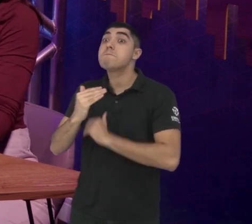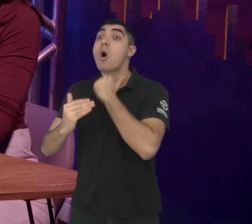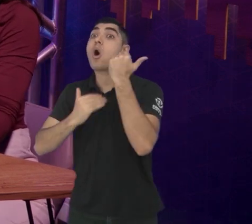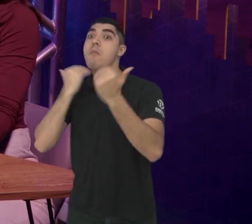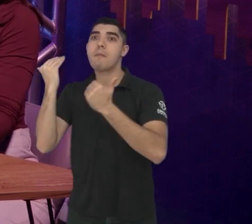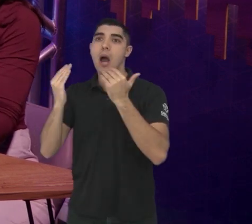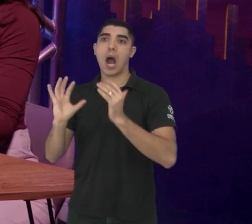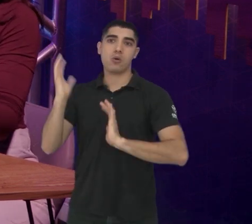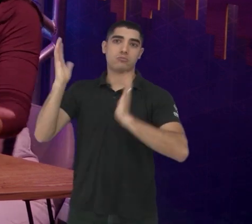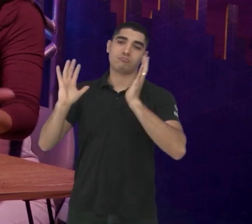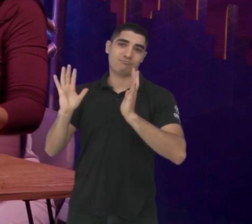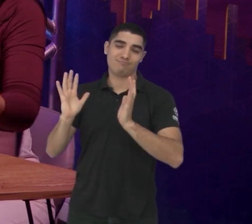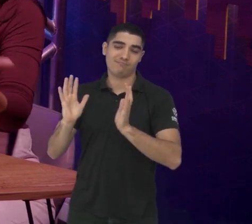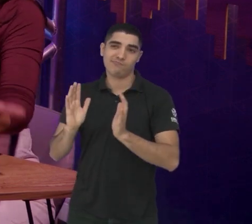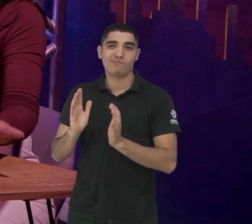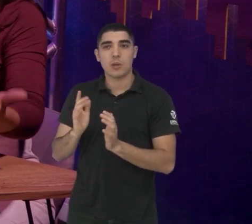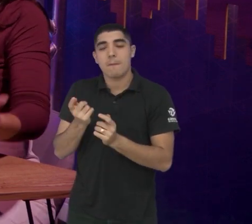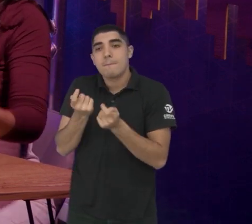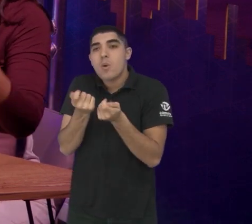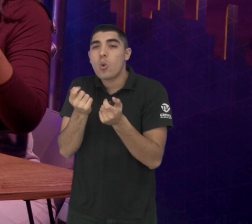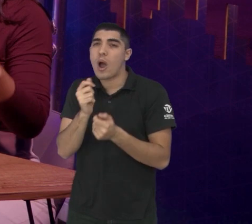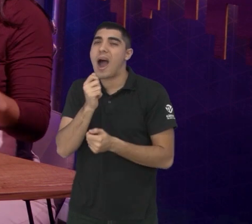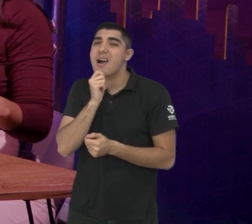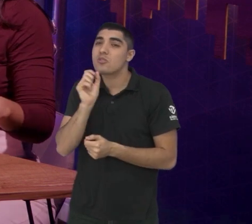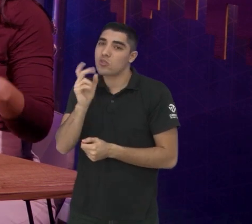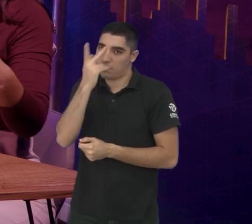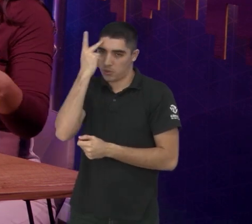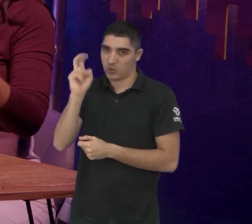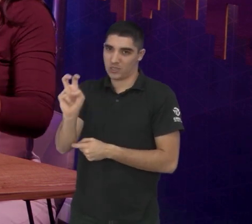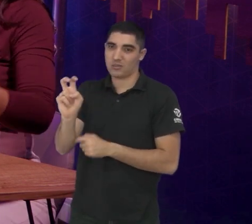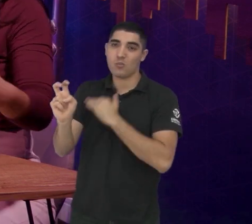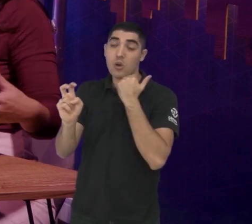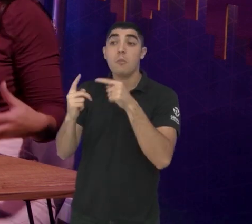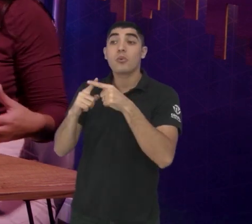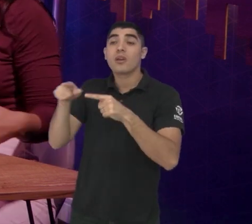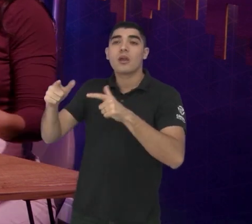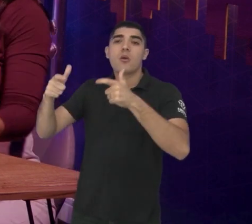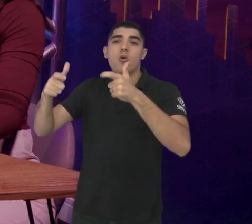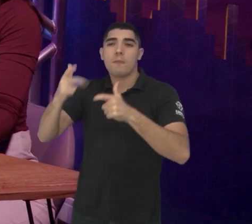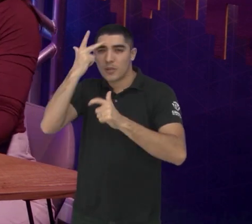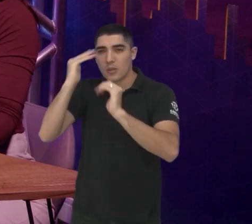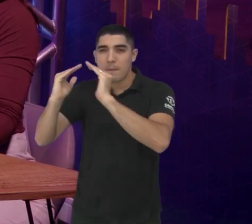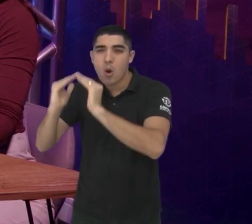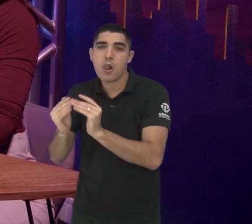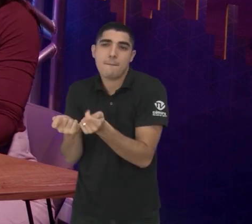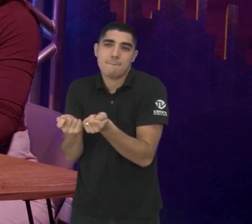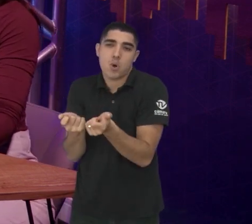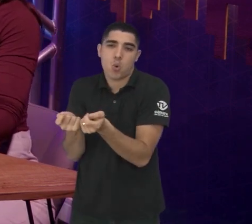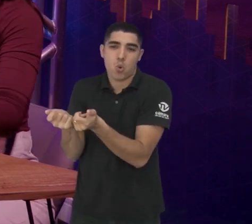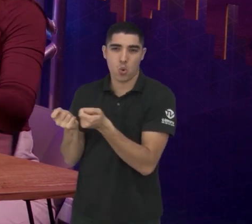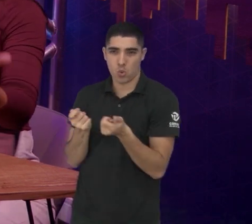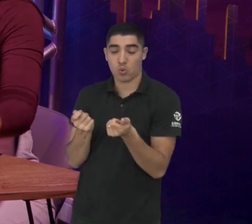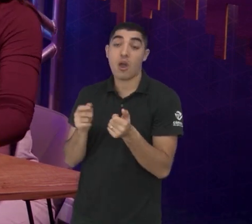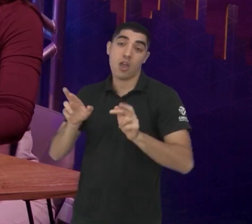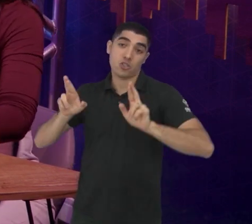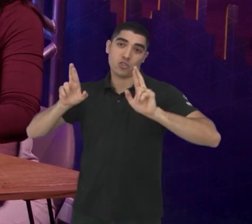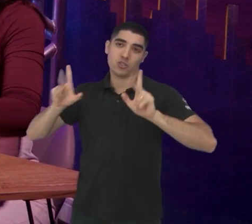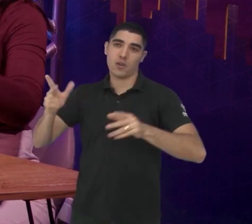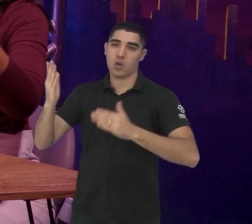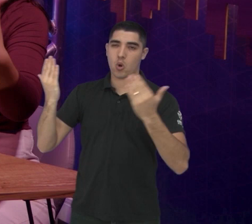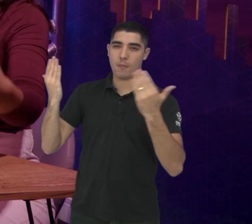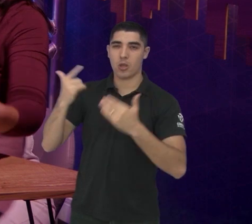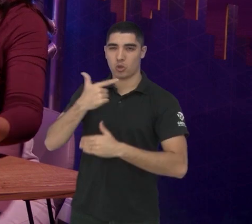foi grande. Infelizmente tiveram vítimas, mais 5, isso porque não é uma região muito habitada, né, diferentemente